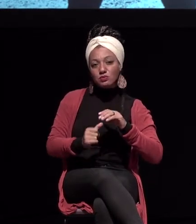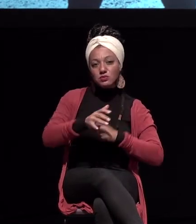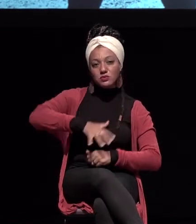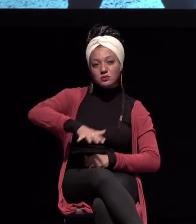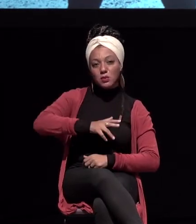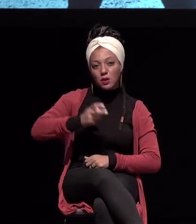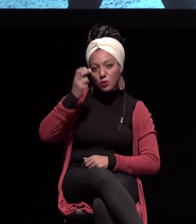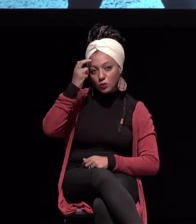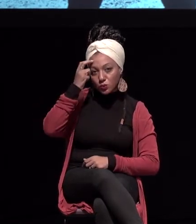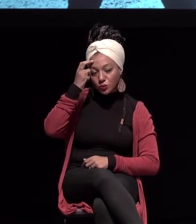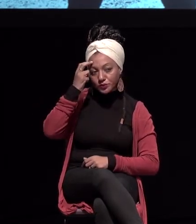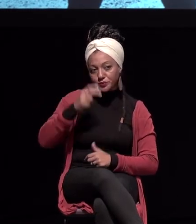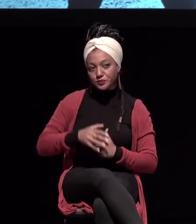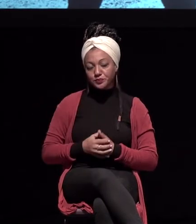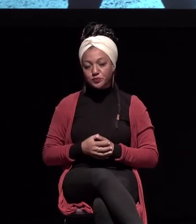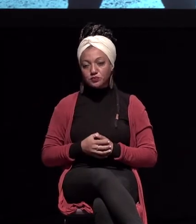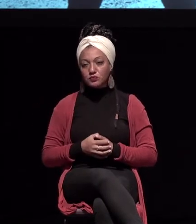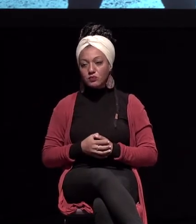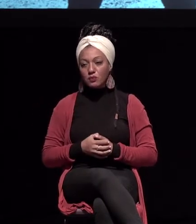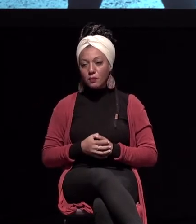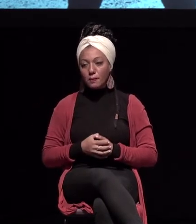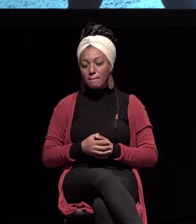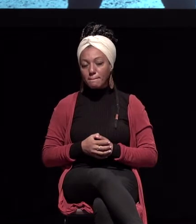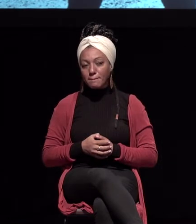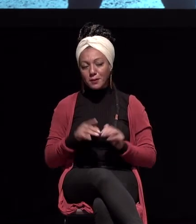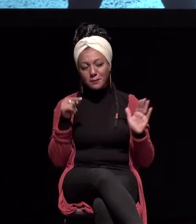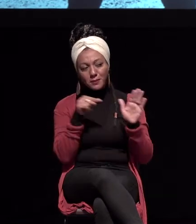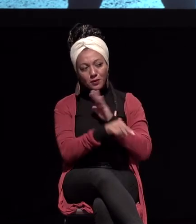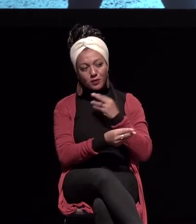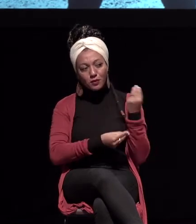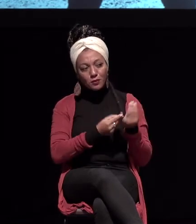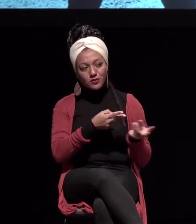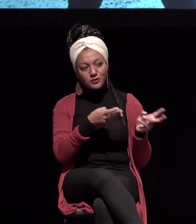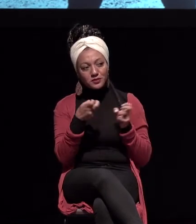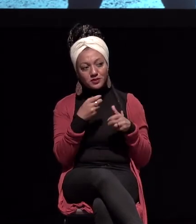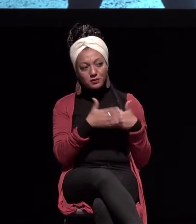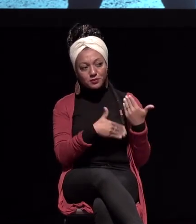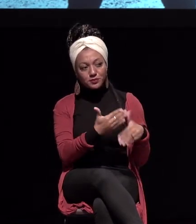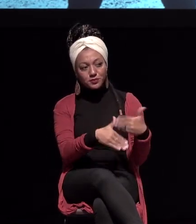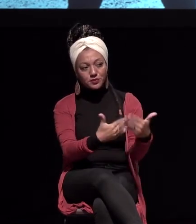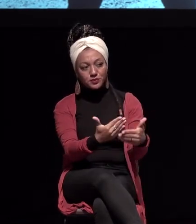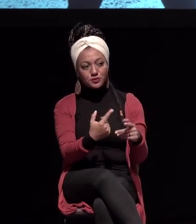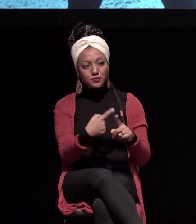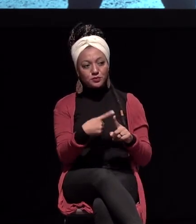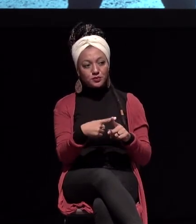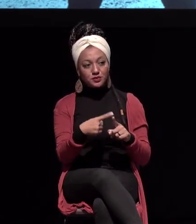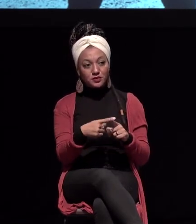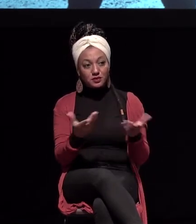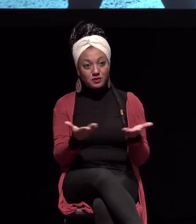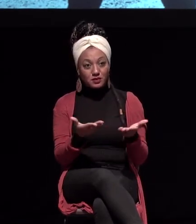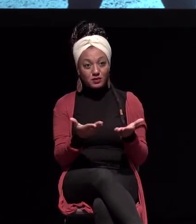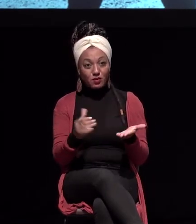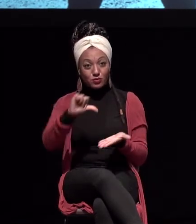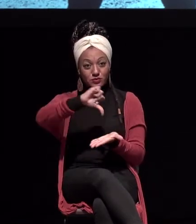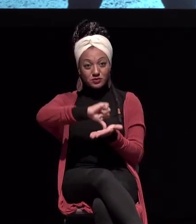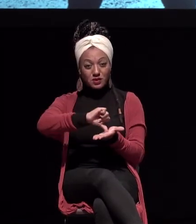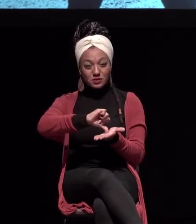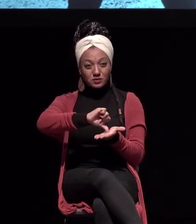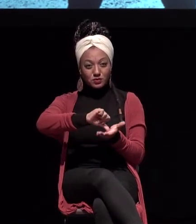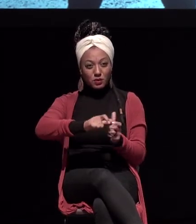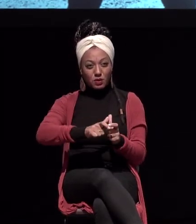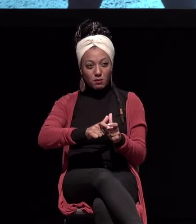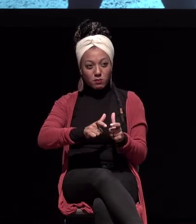E aí, como que você vê esse processo de expansão do centro